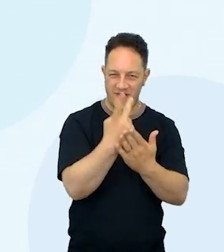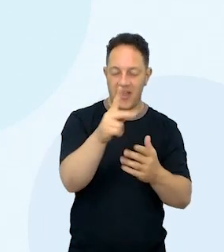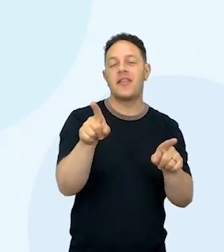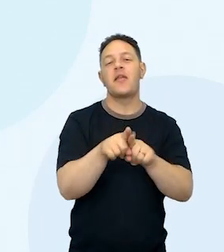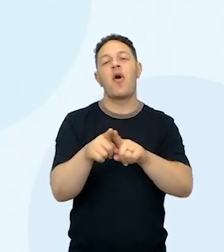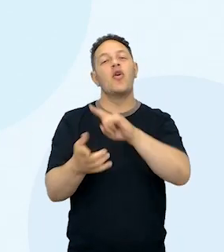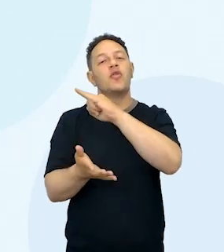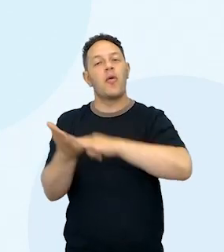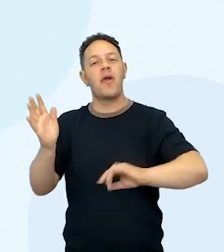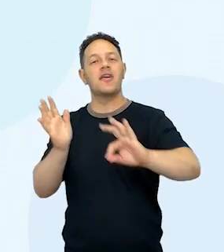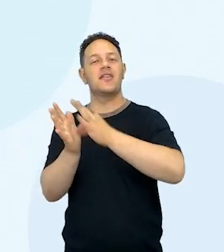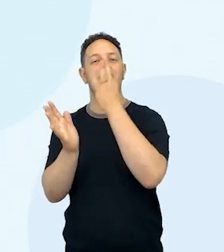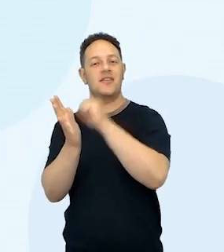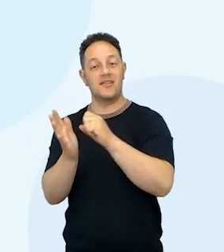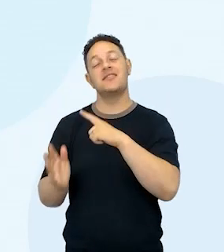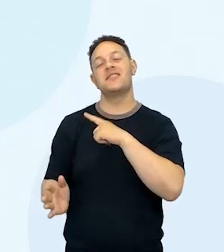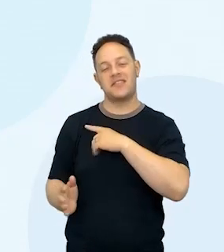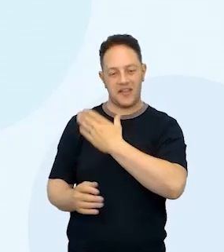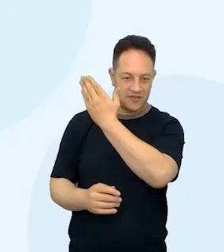do projeto, tá certo?